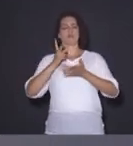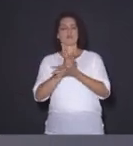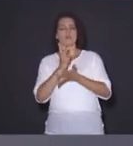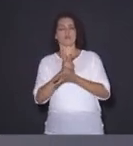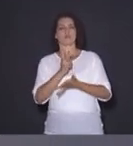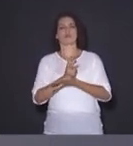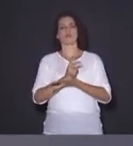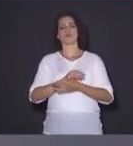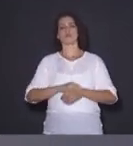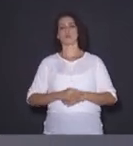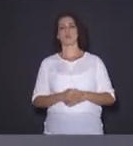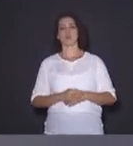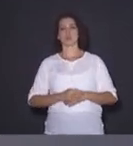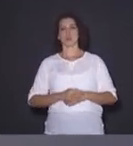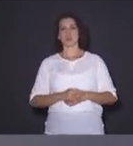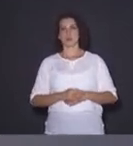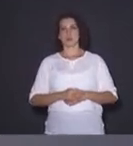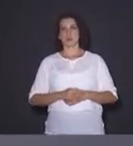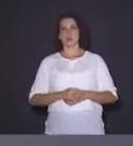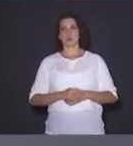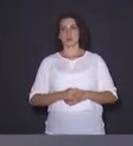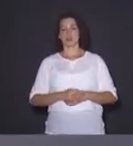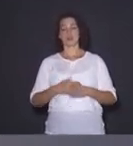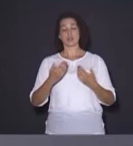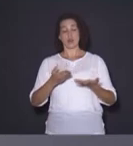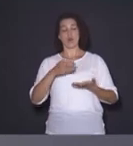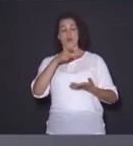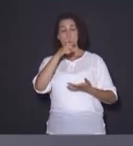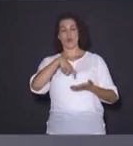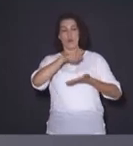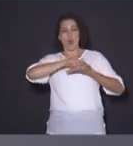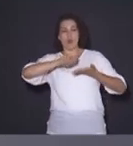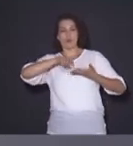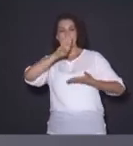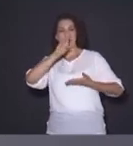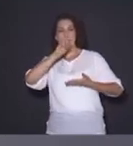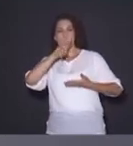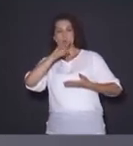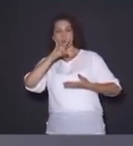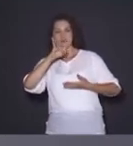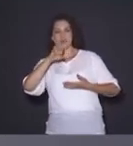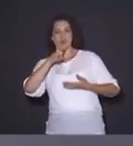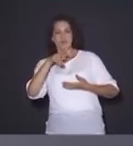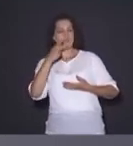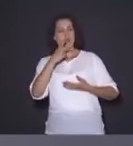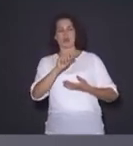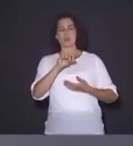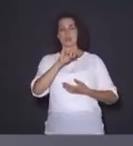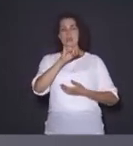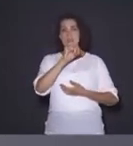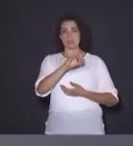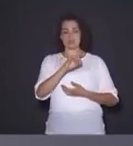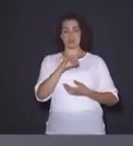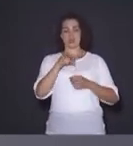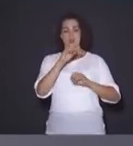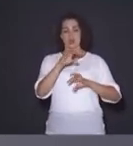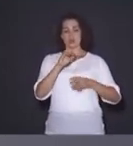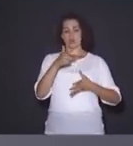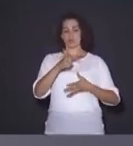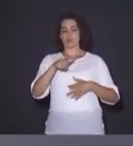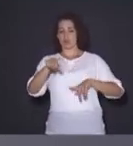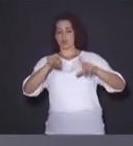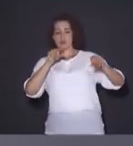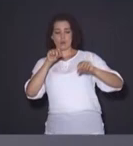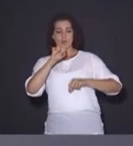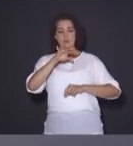ilegitimidade do seu arbítrio cultural budista dizendo exatamente isso se você não diz nada a educação não tem lado a educação não é